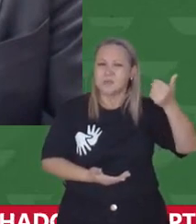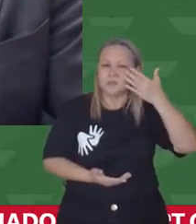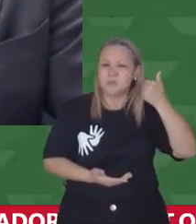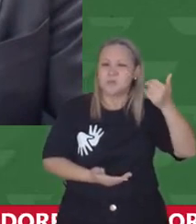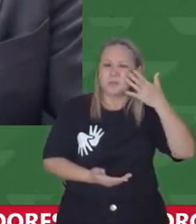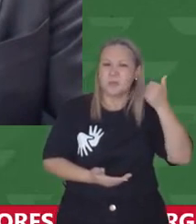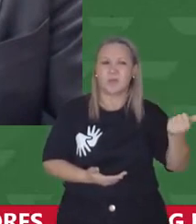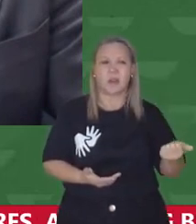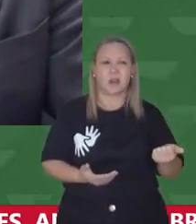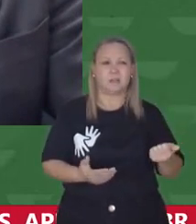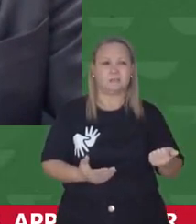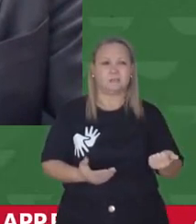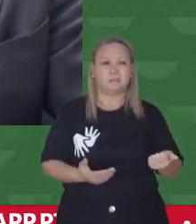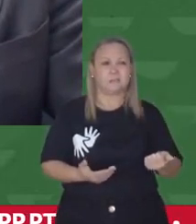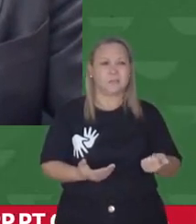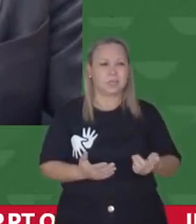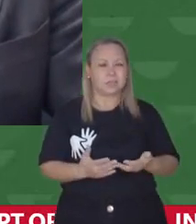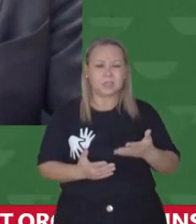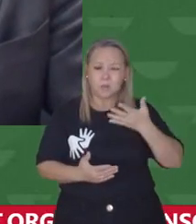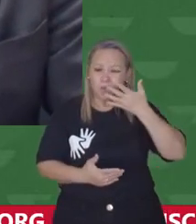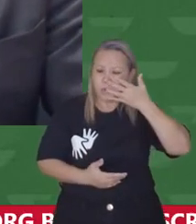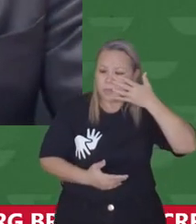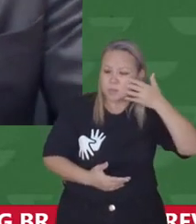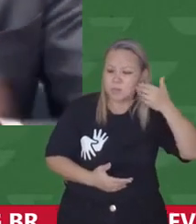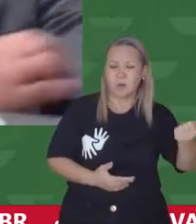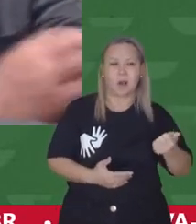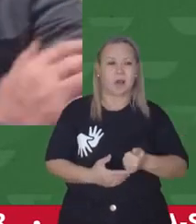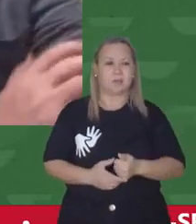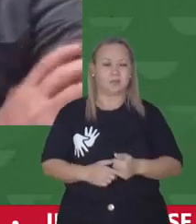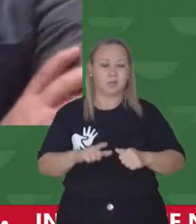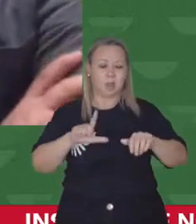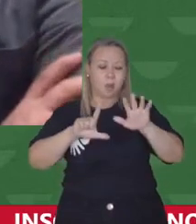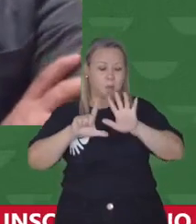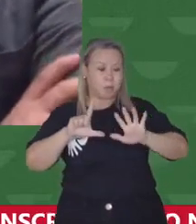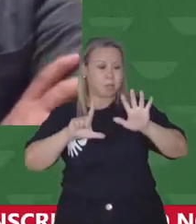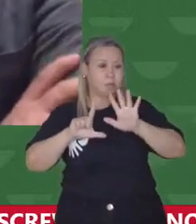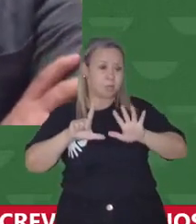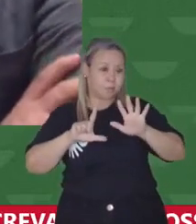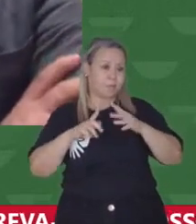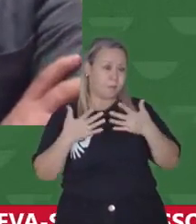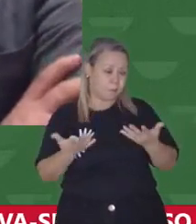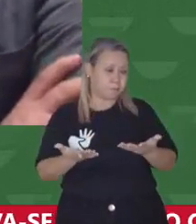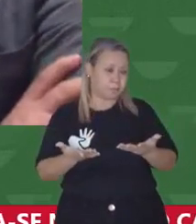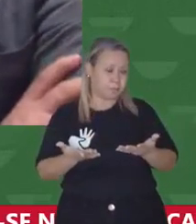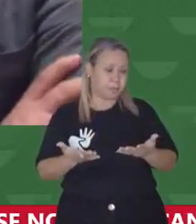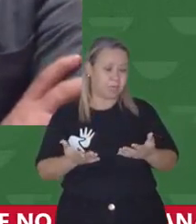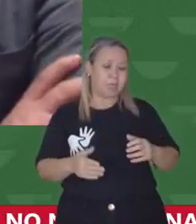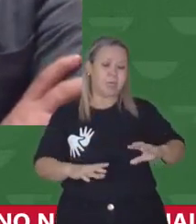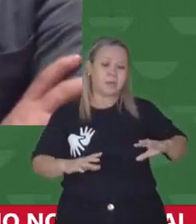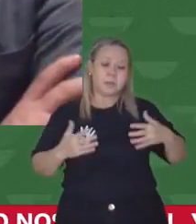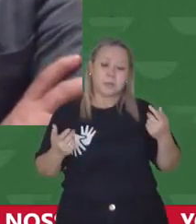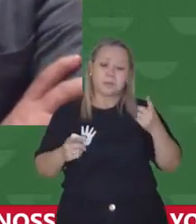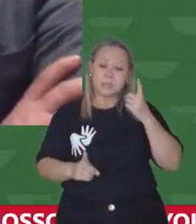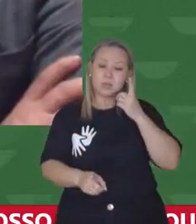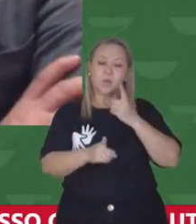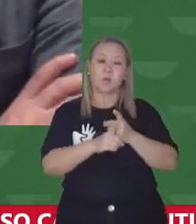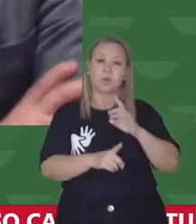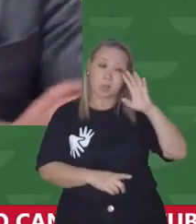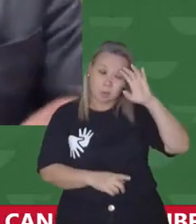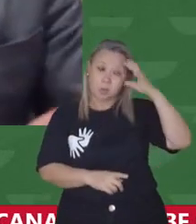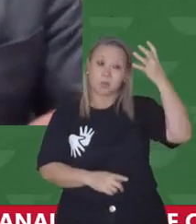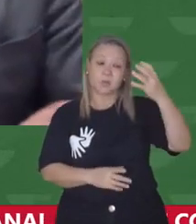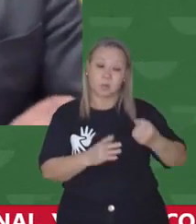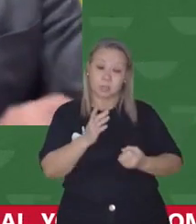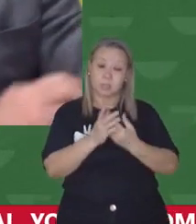né, que tiram boa parte de seus rendimentos. Então, nós temos que encontrar soluções criativas, não só no